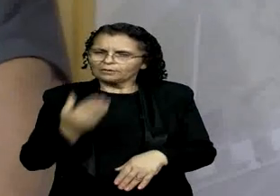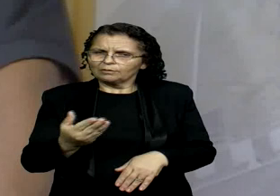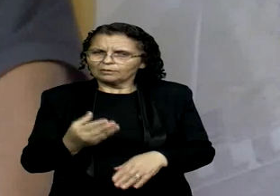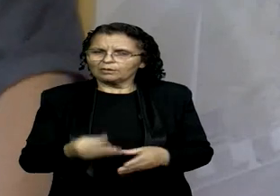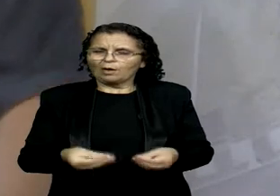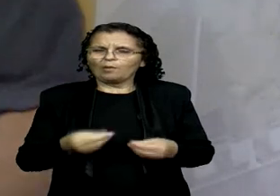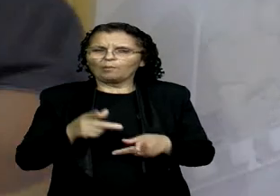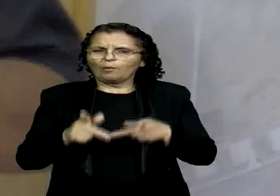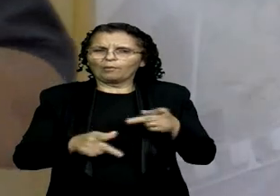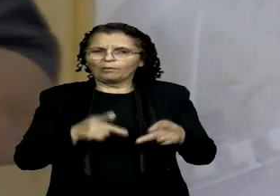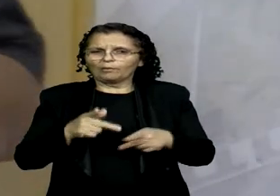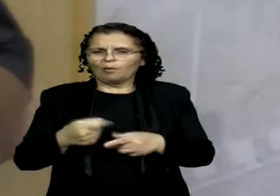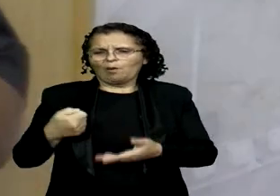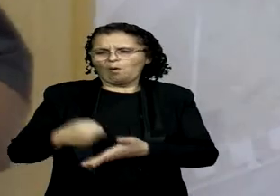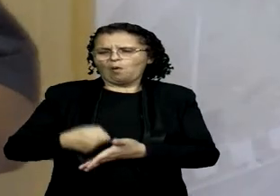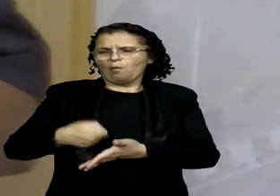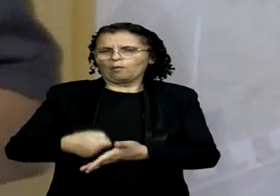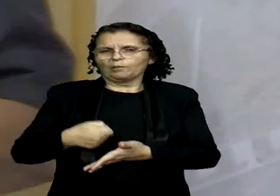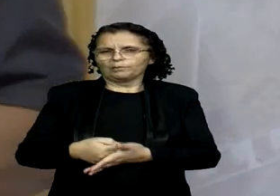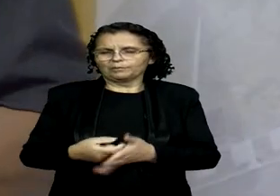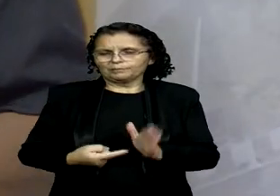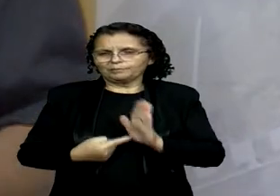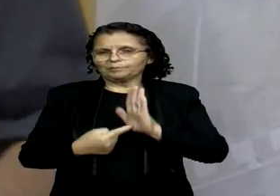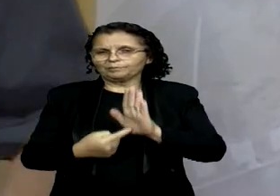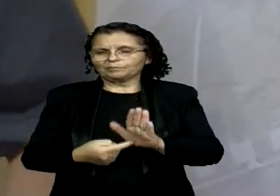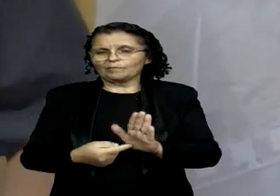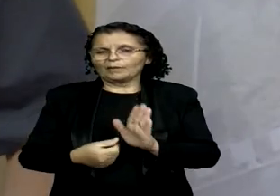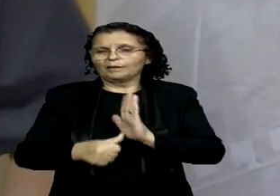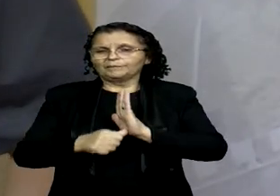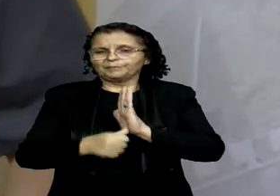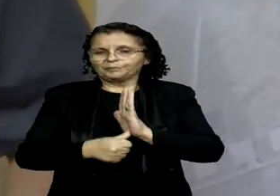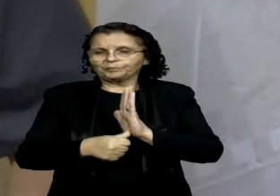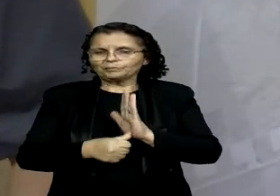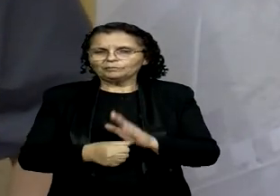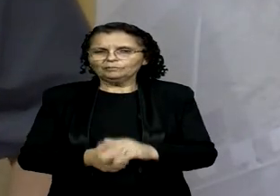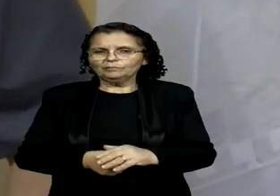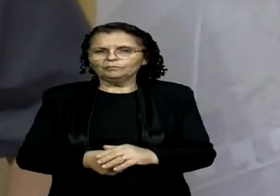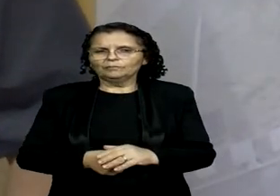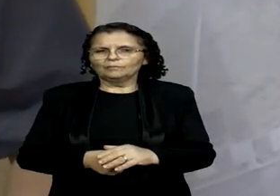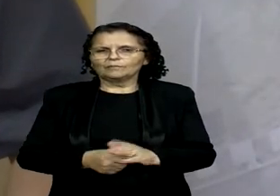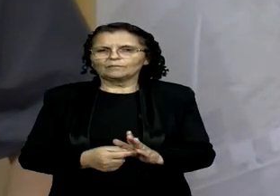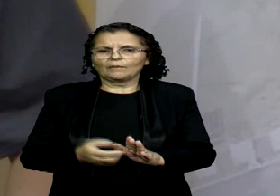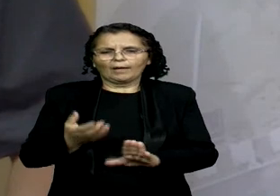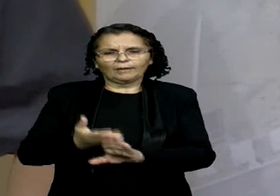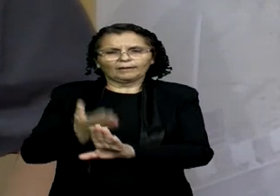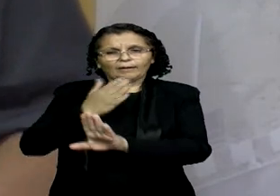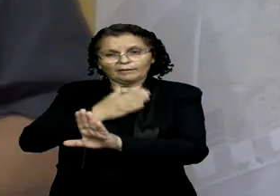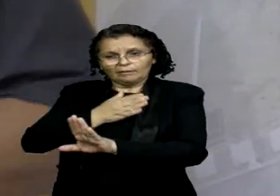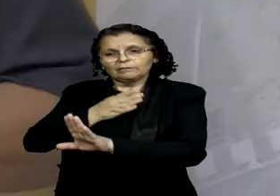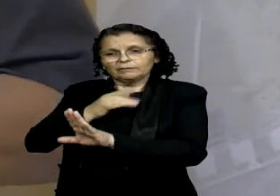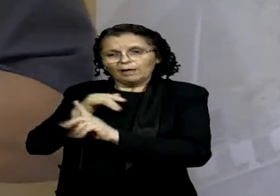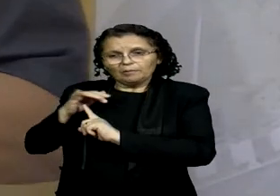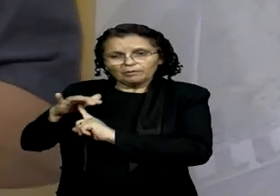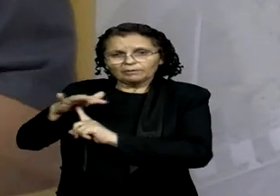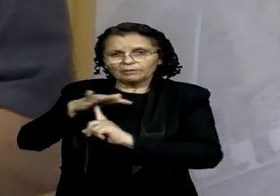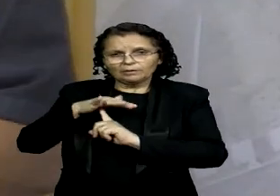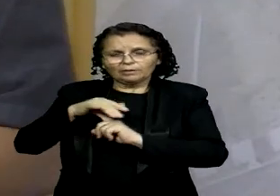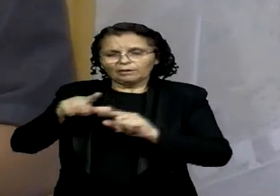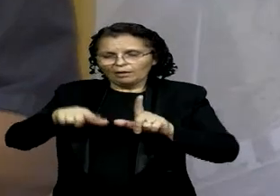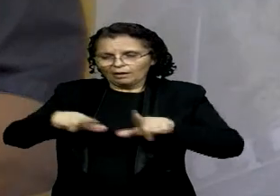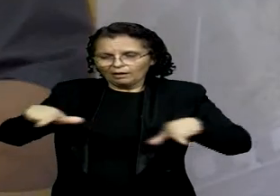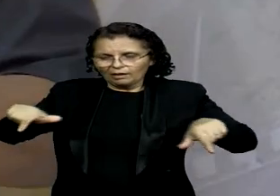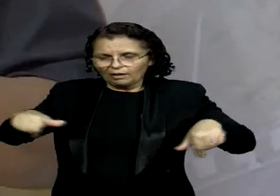entreguei à população, porque fui cobrado, fiz questão de entregar o documento, eu indiquei um pronto-socorro atrás. Hoje nós temos um terreno